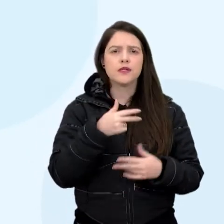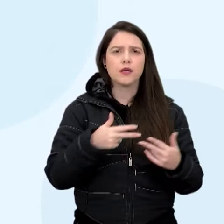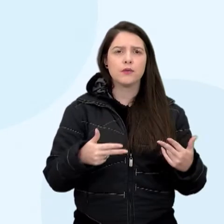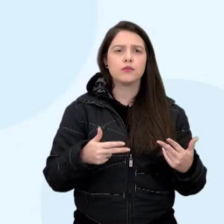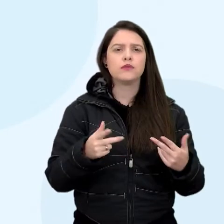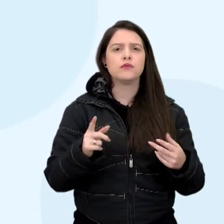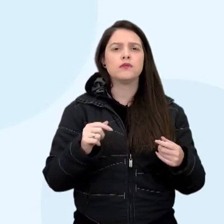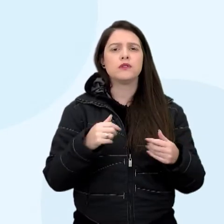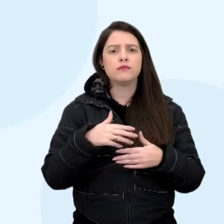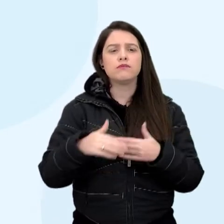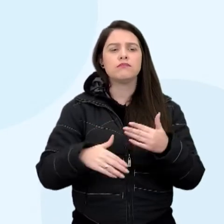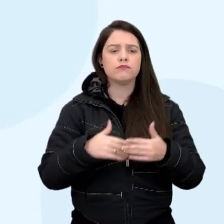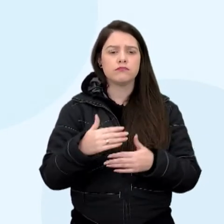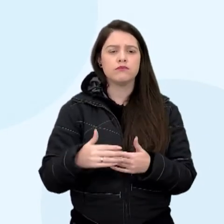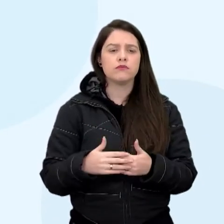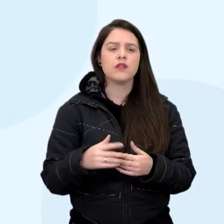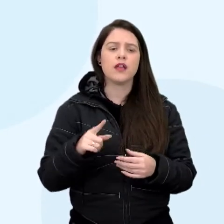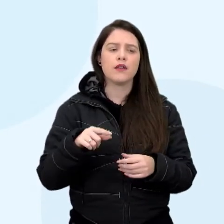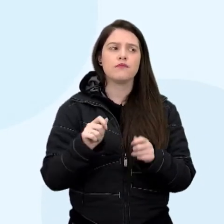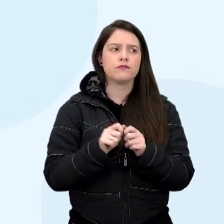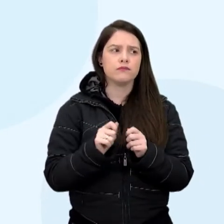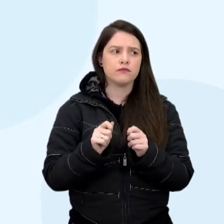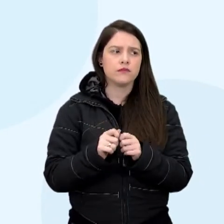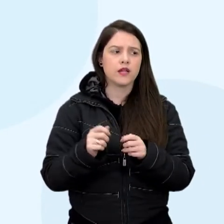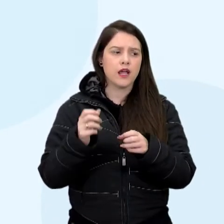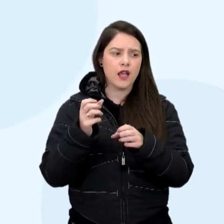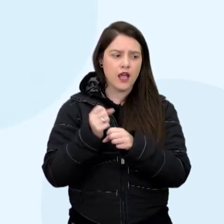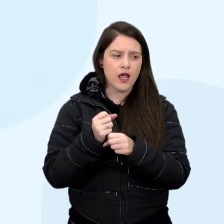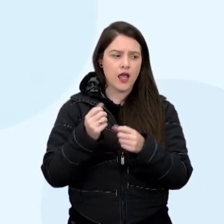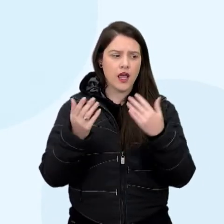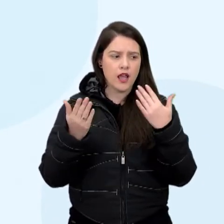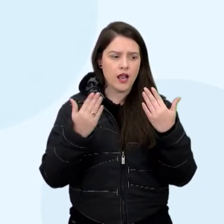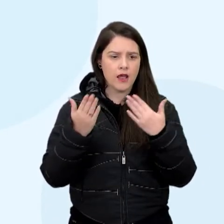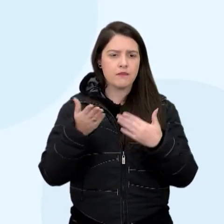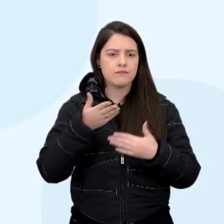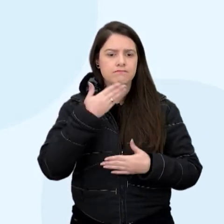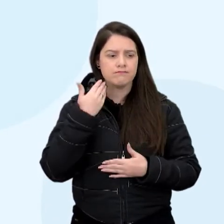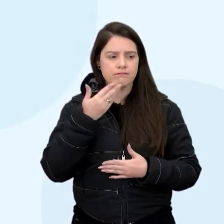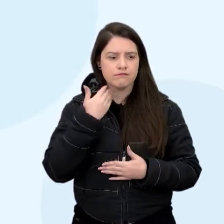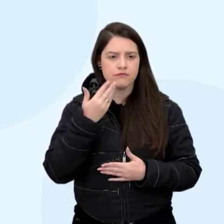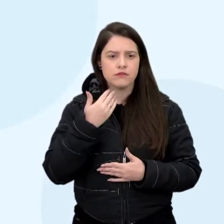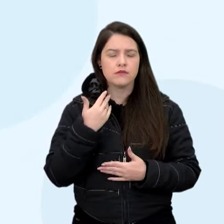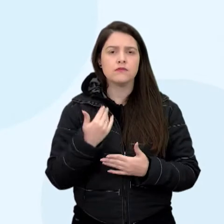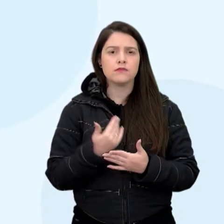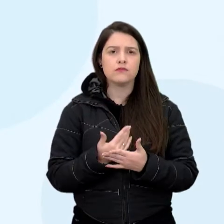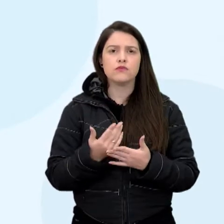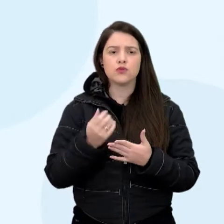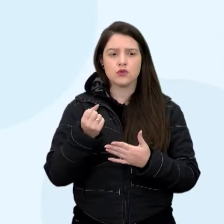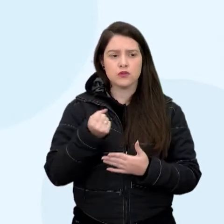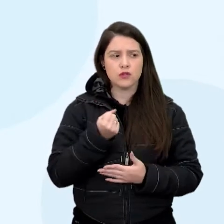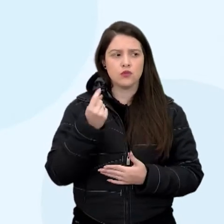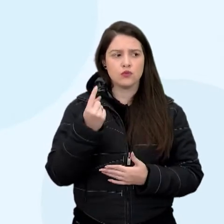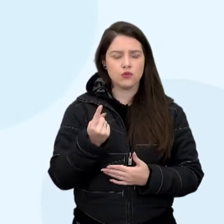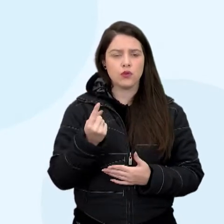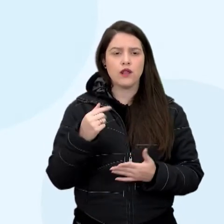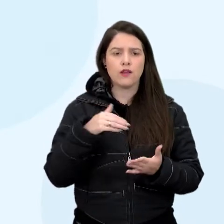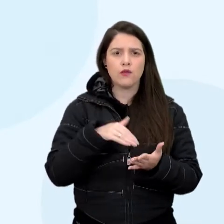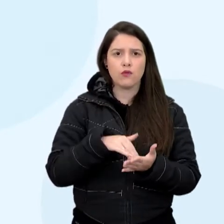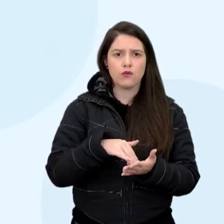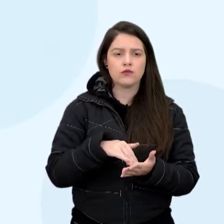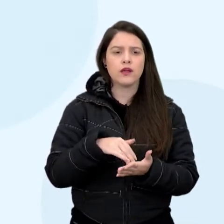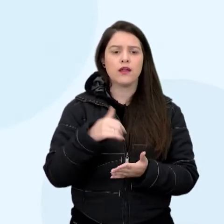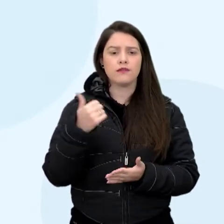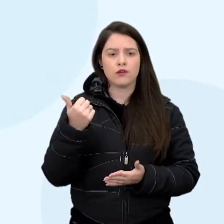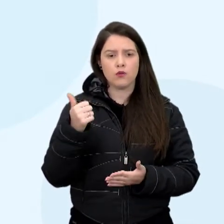ok? Então, e aí o que você vai fazer? Você vai, a somatória que você vai fazer, ela vai variar do 1 até quem? Até o